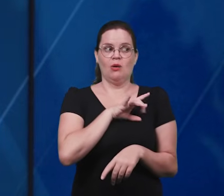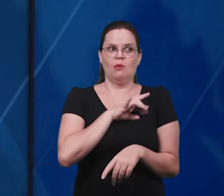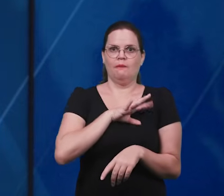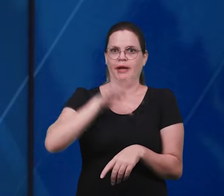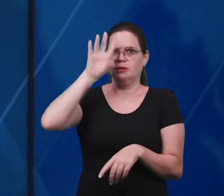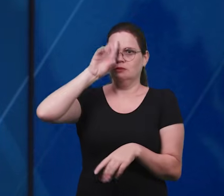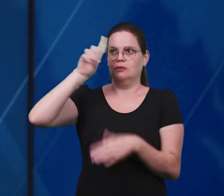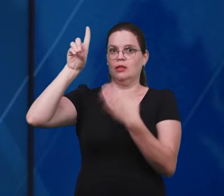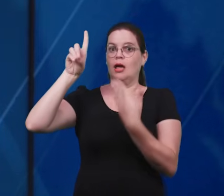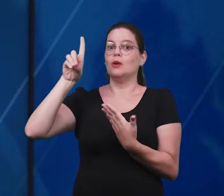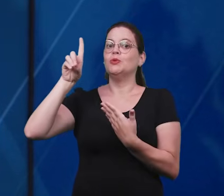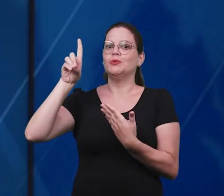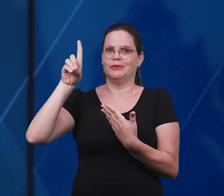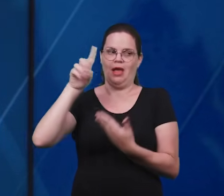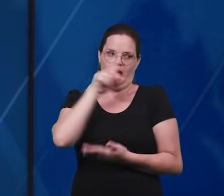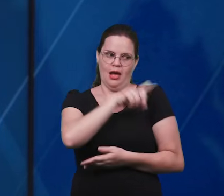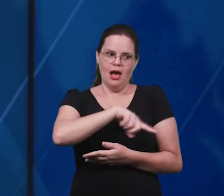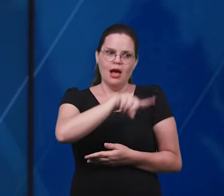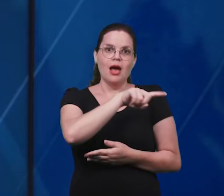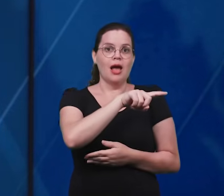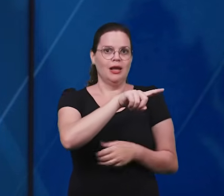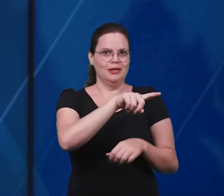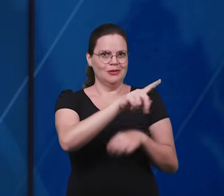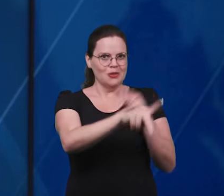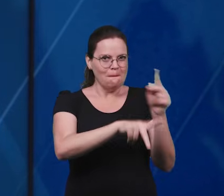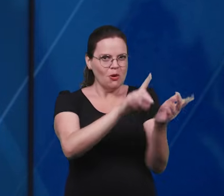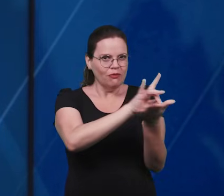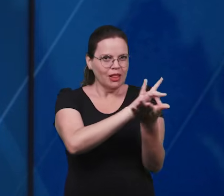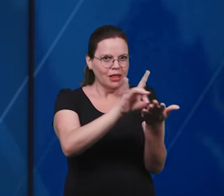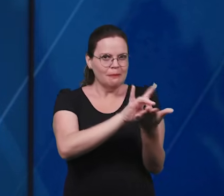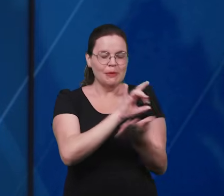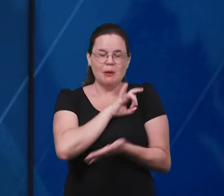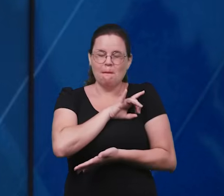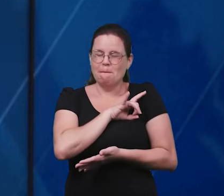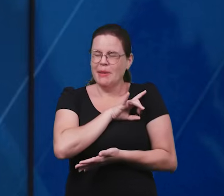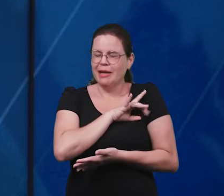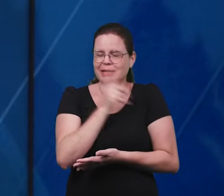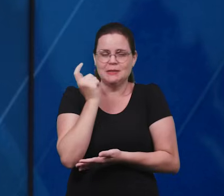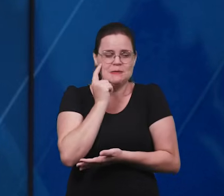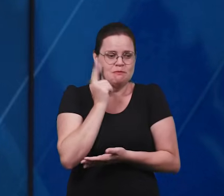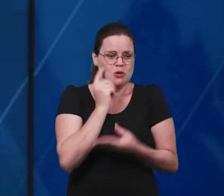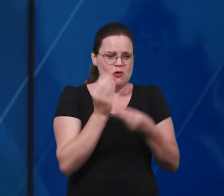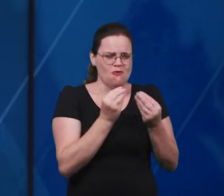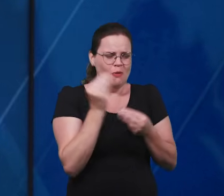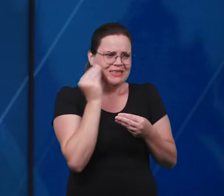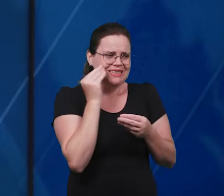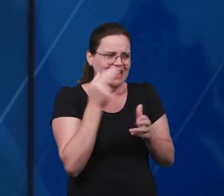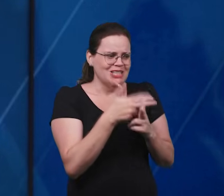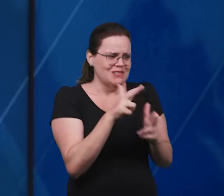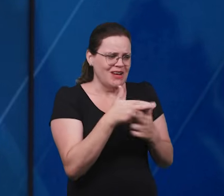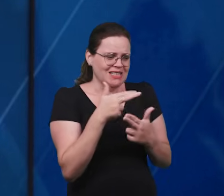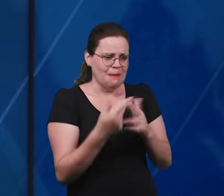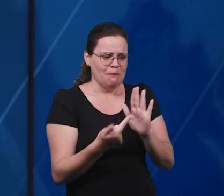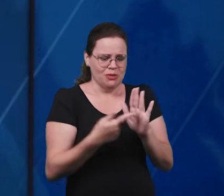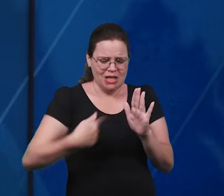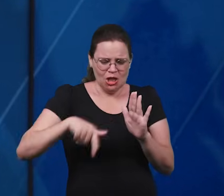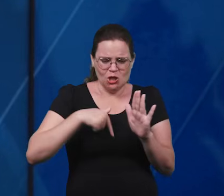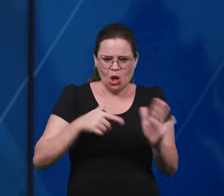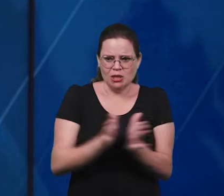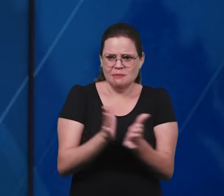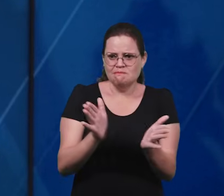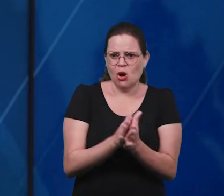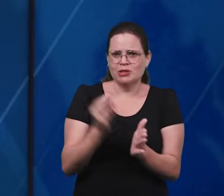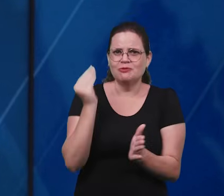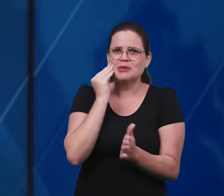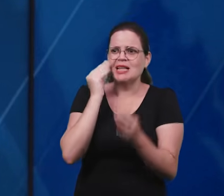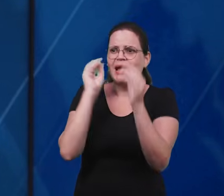Israel. Esse temor os levou a recorrer a uma proposta enganosa para estabelecer um acordo de